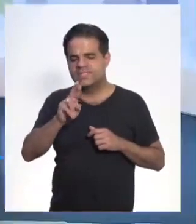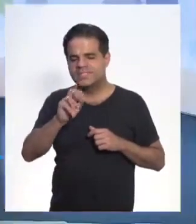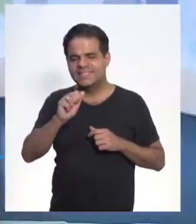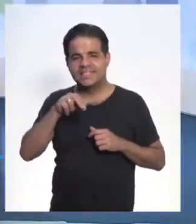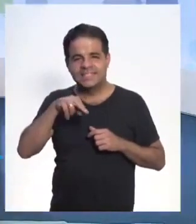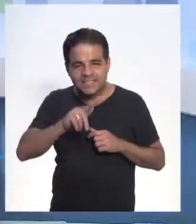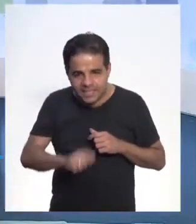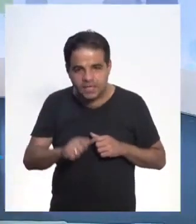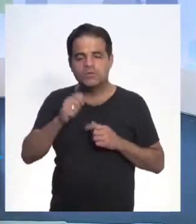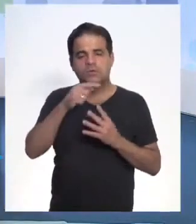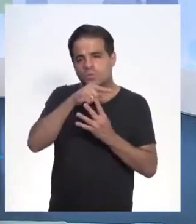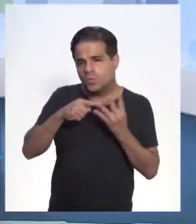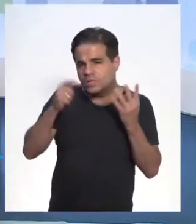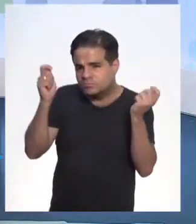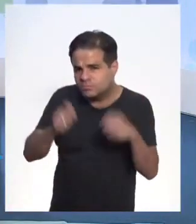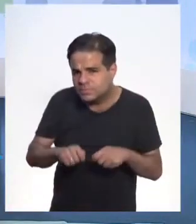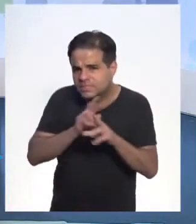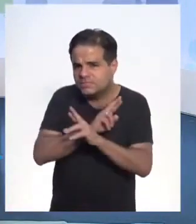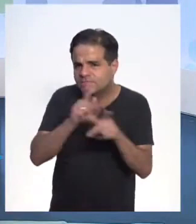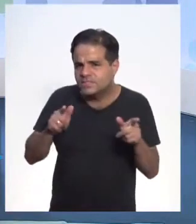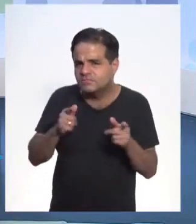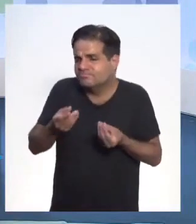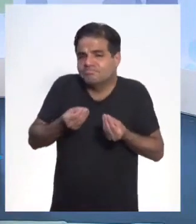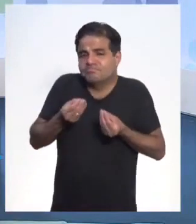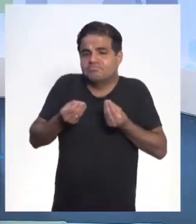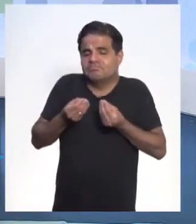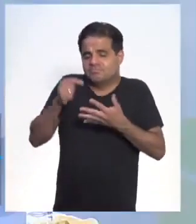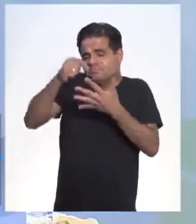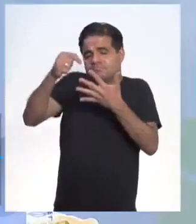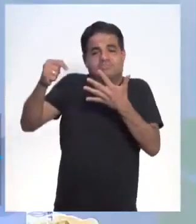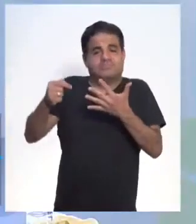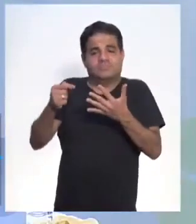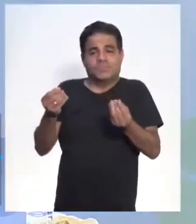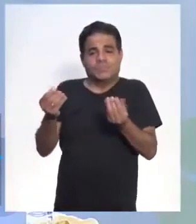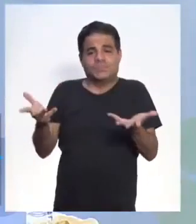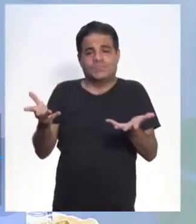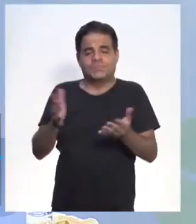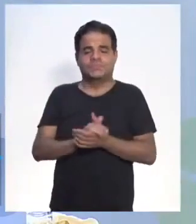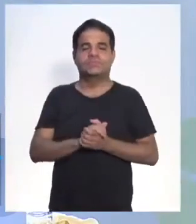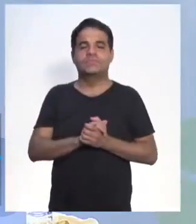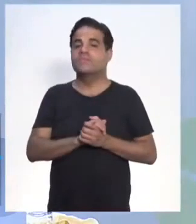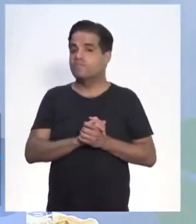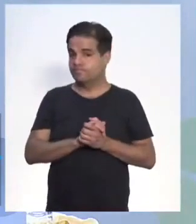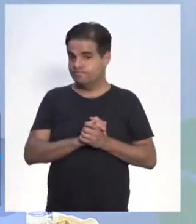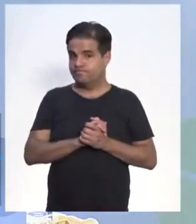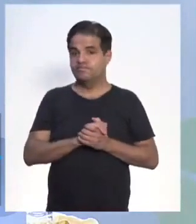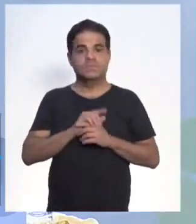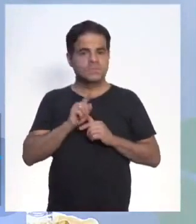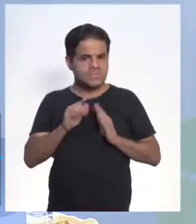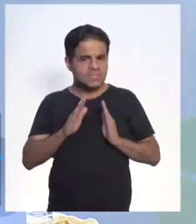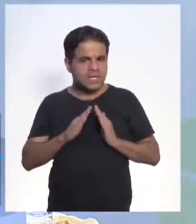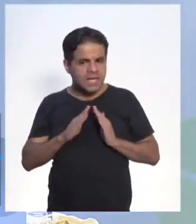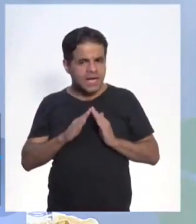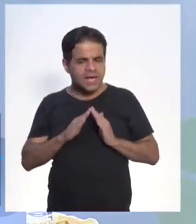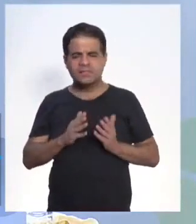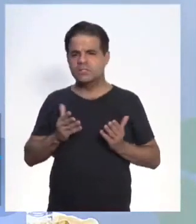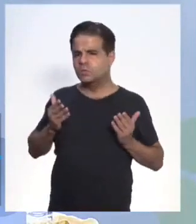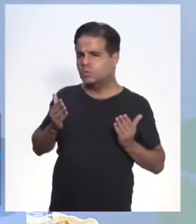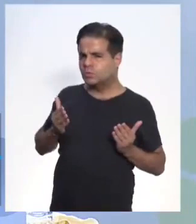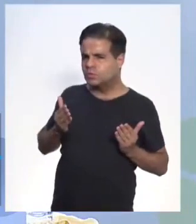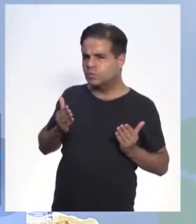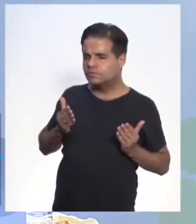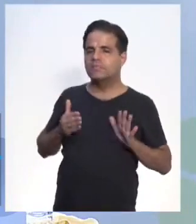são 4 possibilidades diferentes? Como que é esse diagrama? Muito bem. Bom, se você está em casa e ainda ficou com